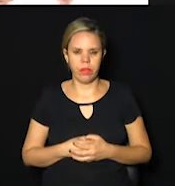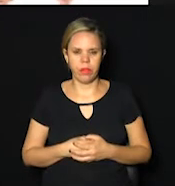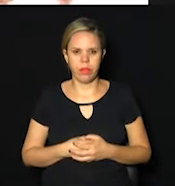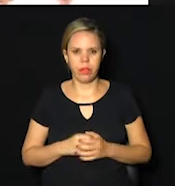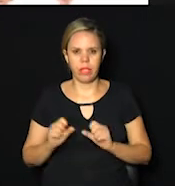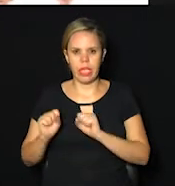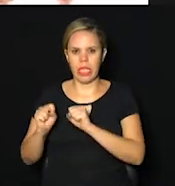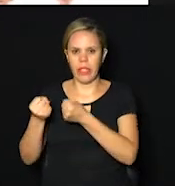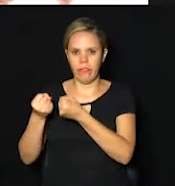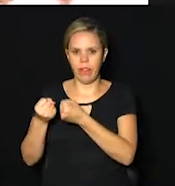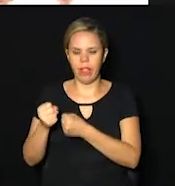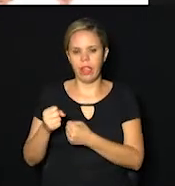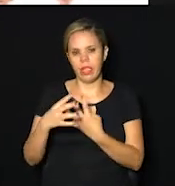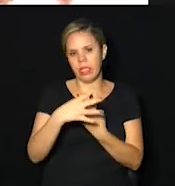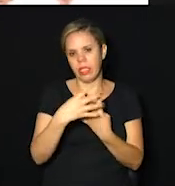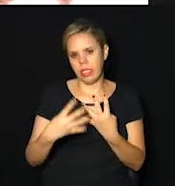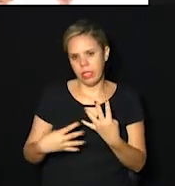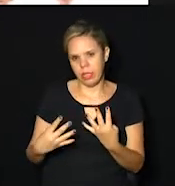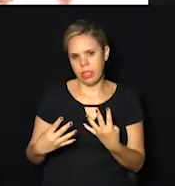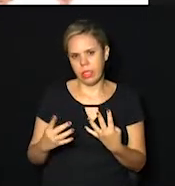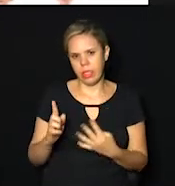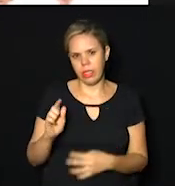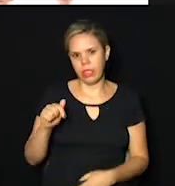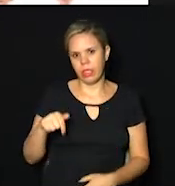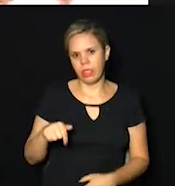bandeira LGBTQI+.